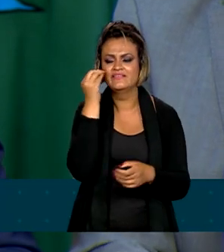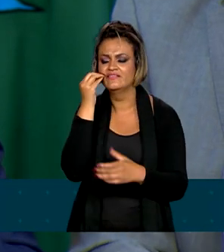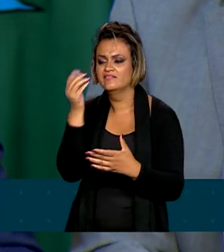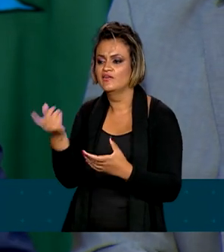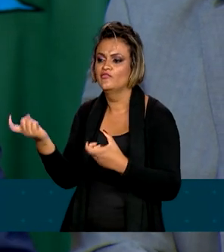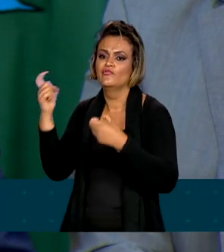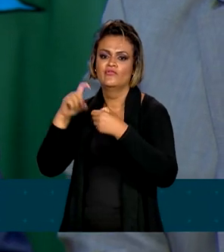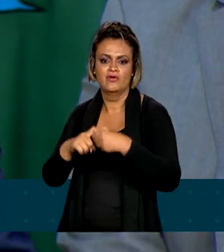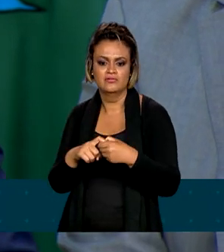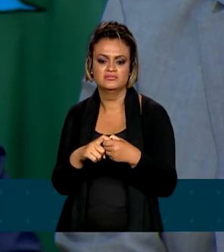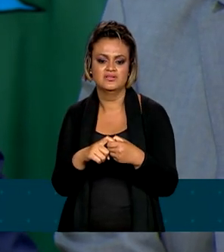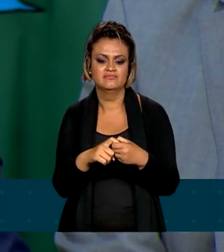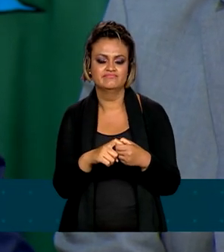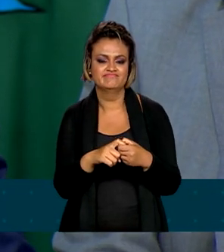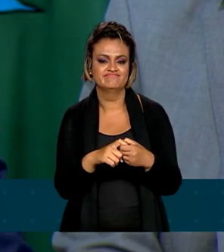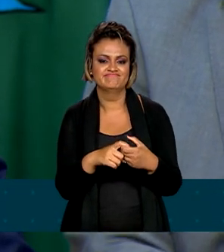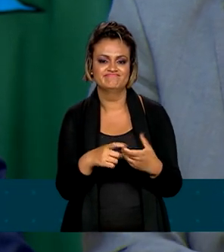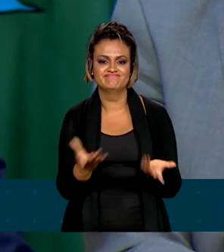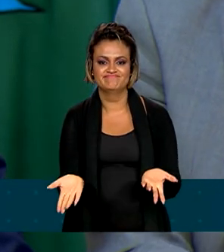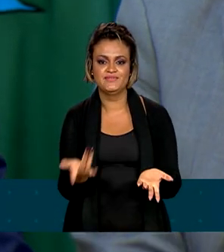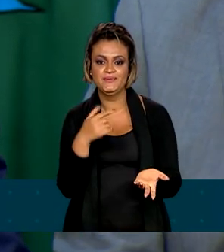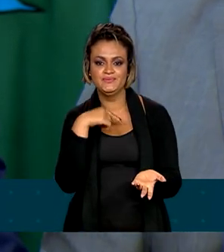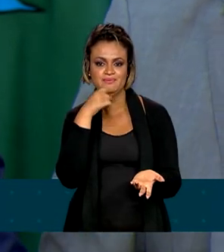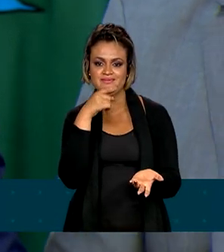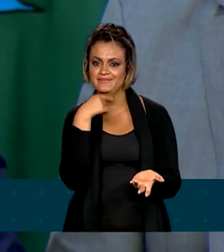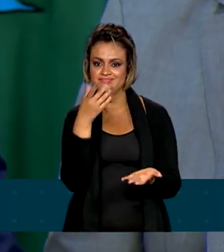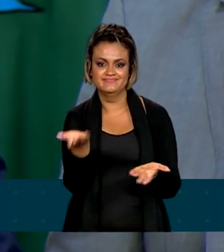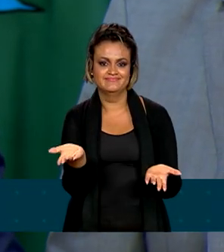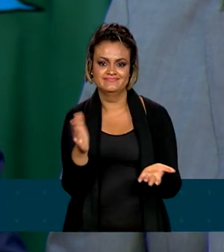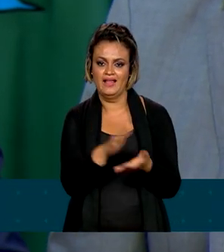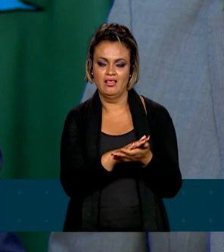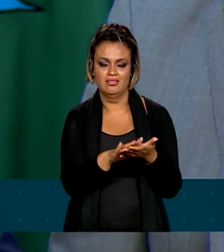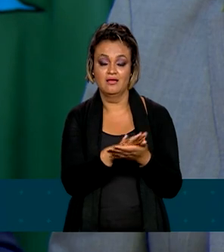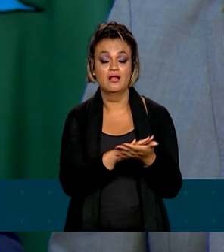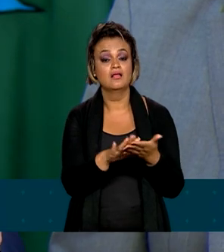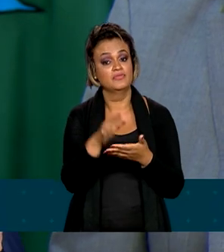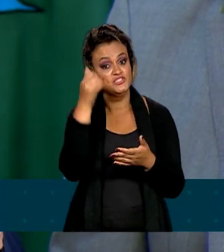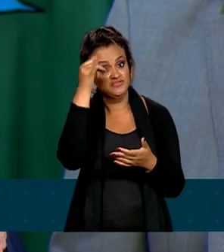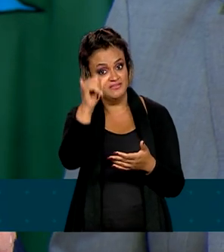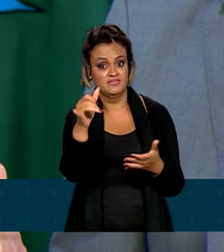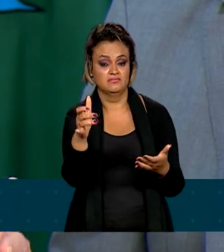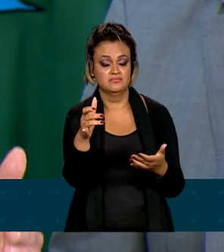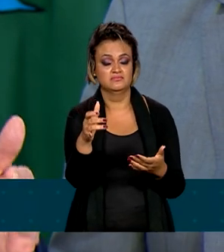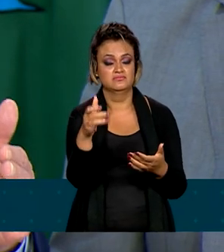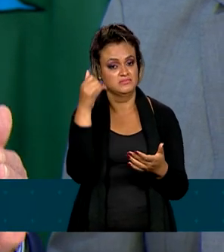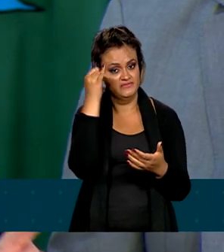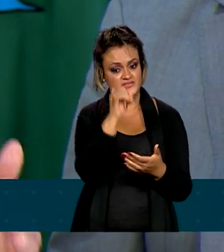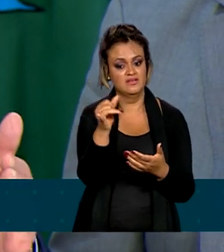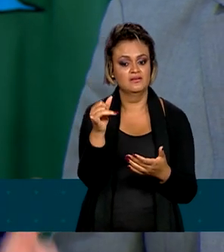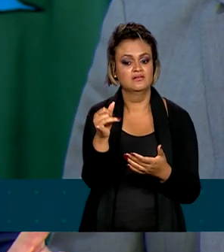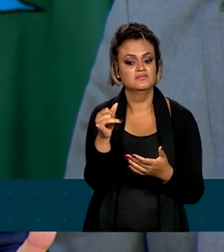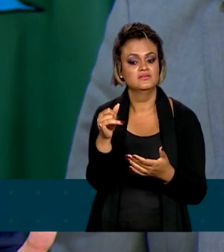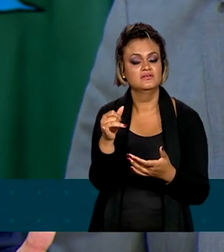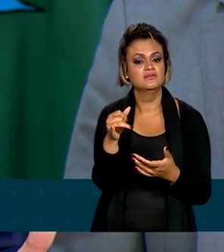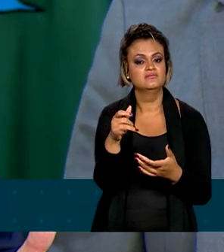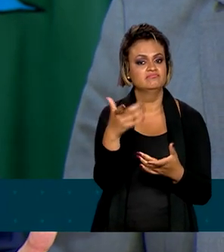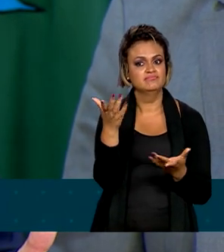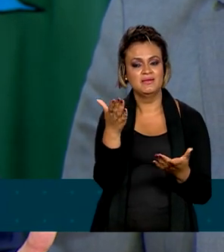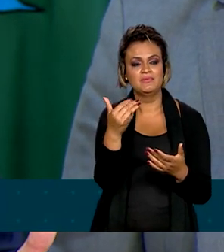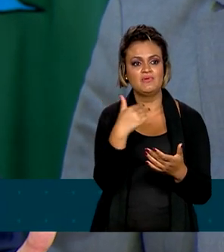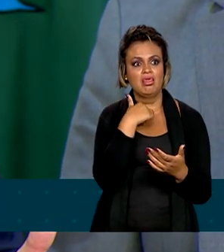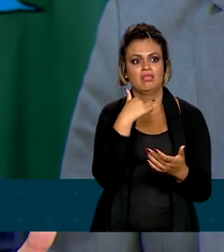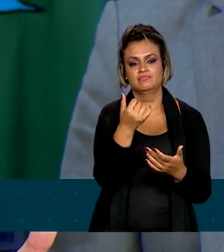cidade, sabe, com a mão abanando. Nós vamos tentar evitar que seja necessário fazer